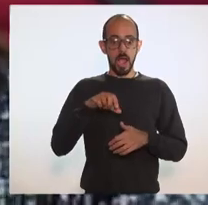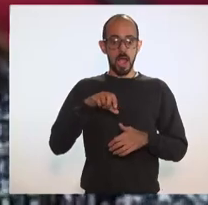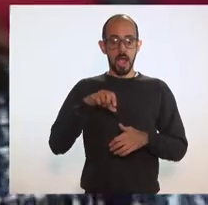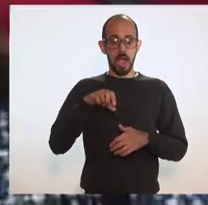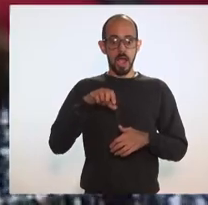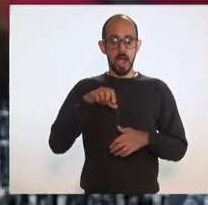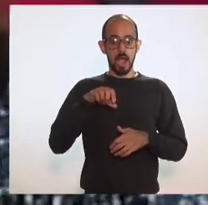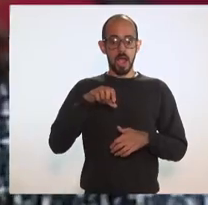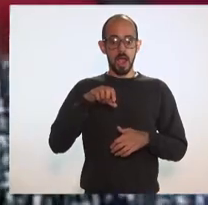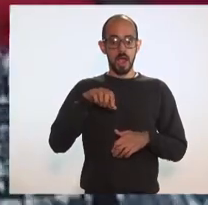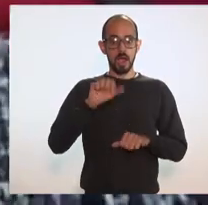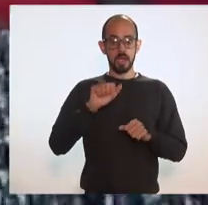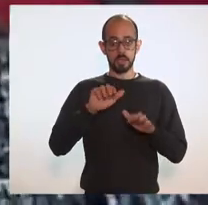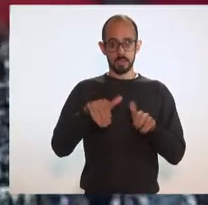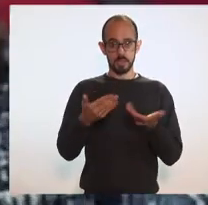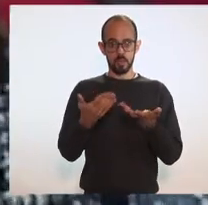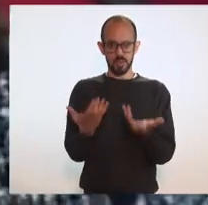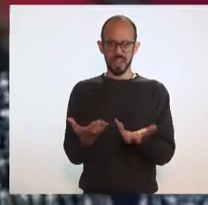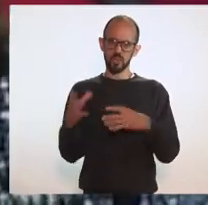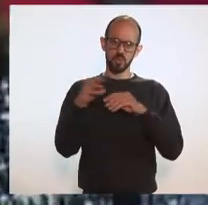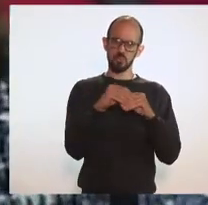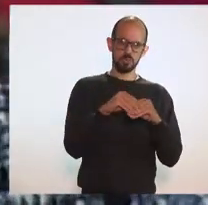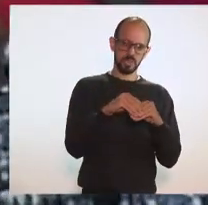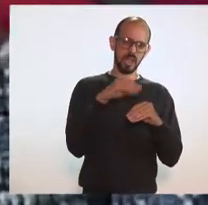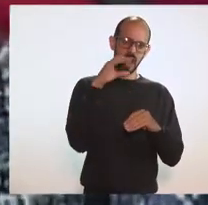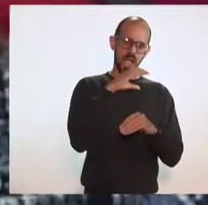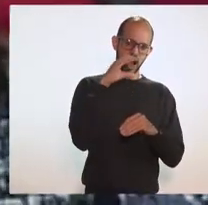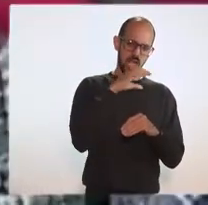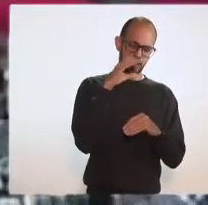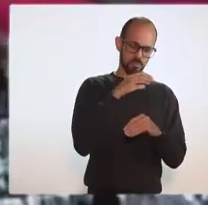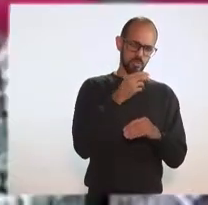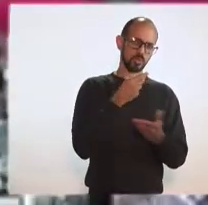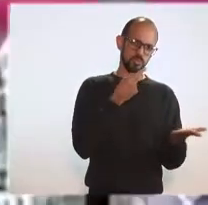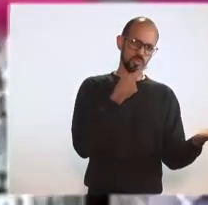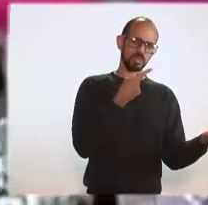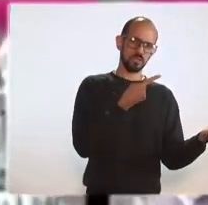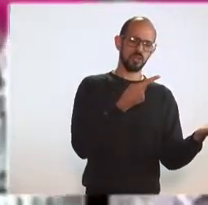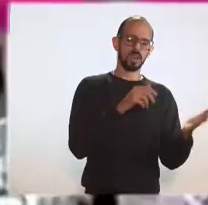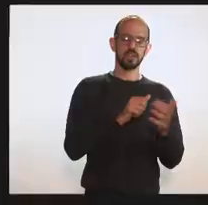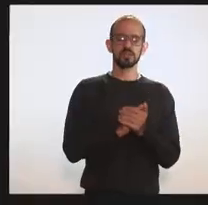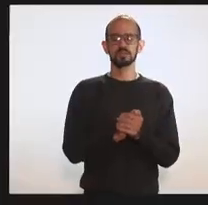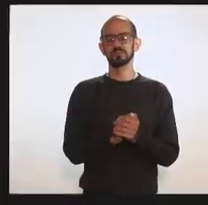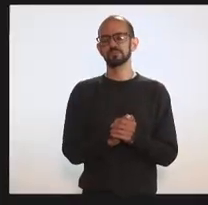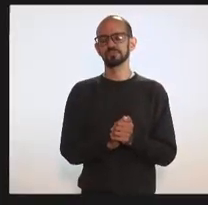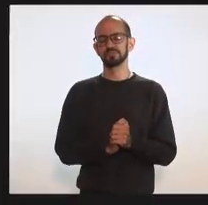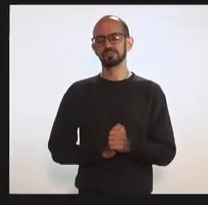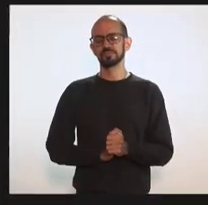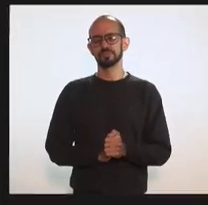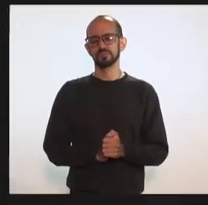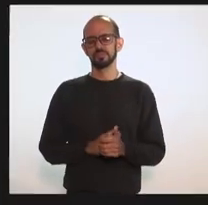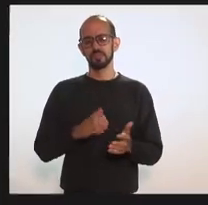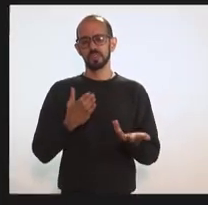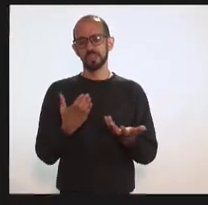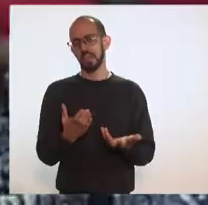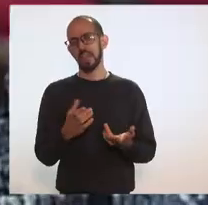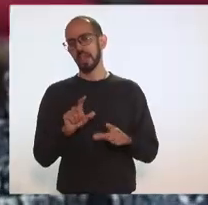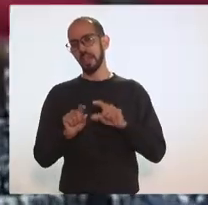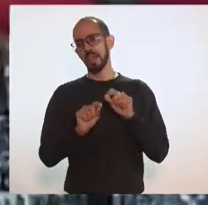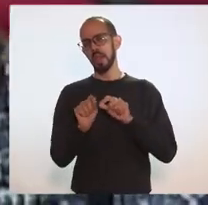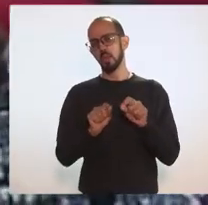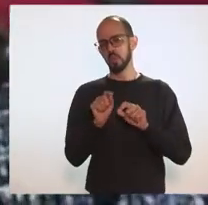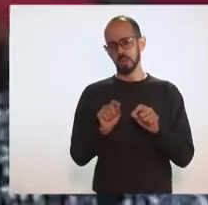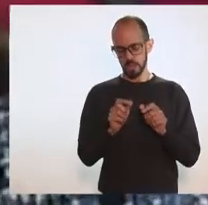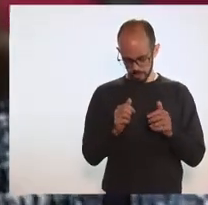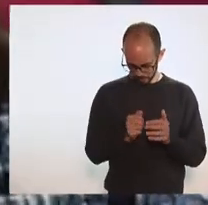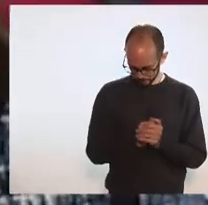agregar um uma reflexão ao seu raciocínio né que é estender aqui uma preocupação Nossa